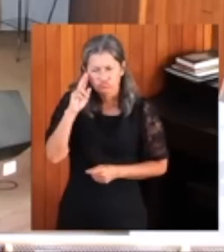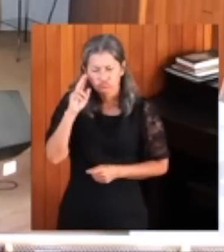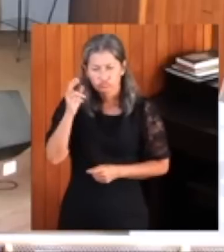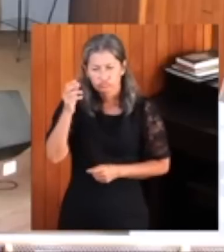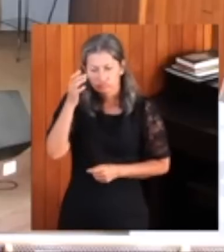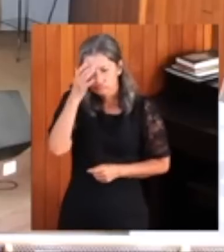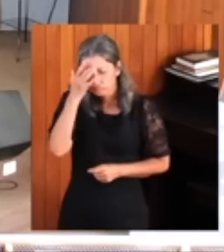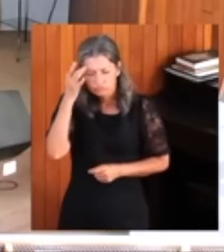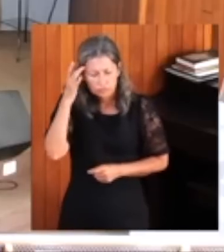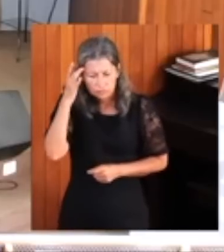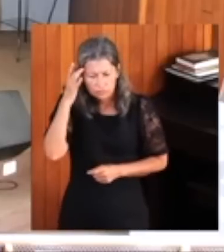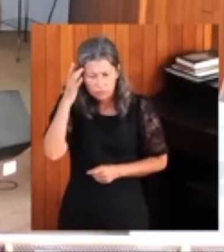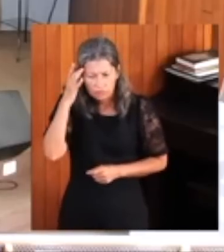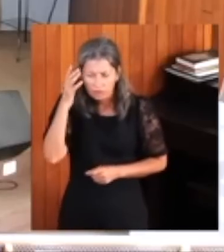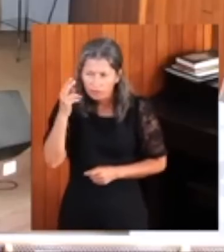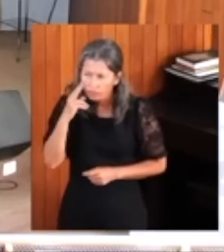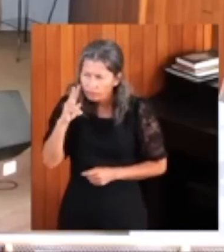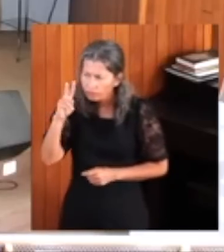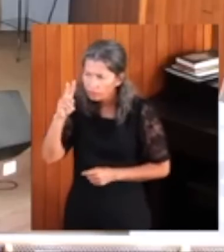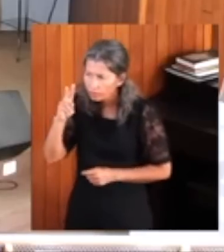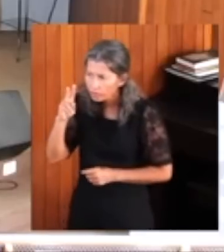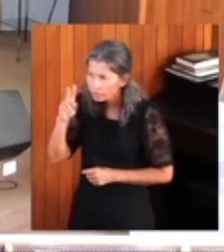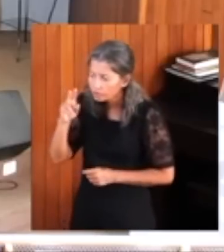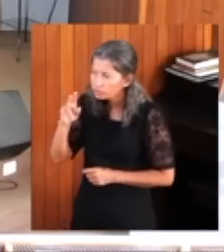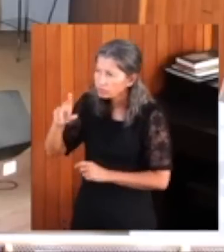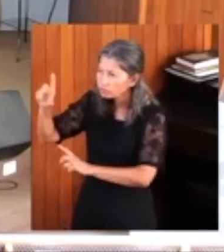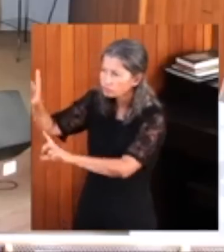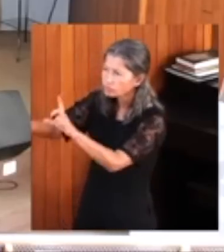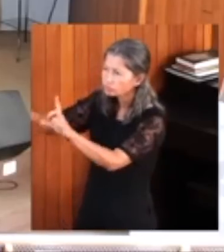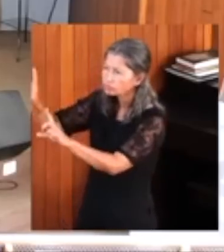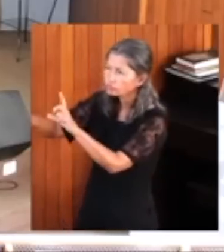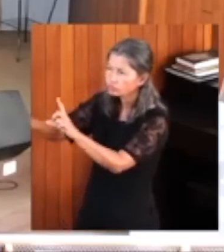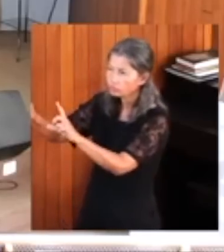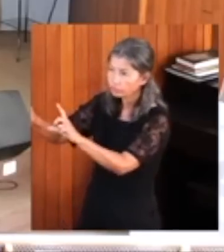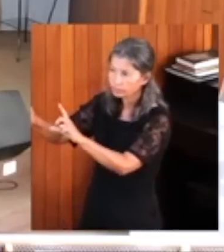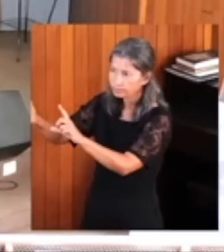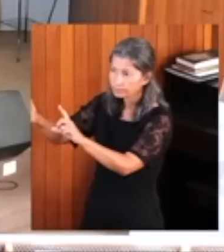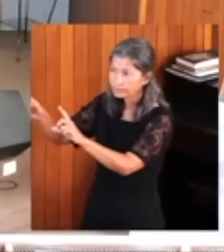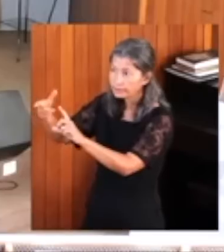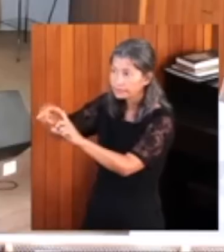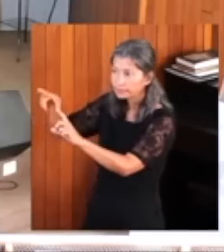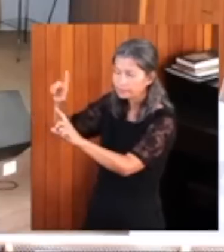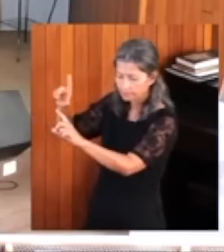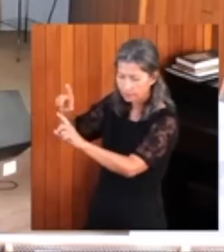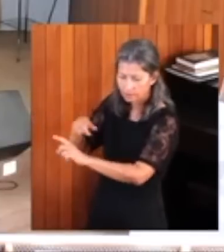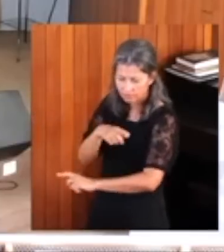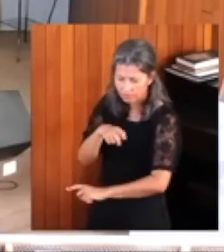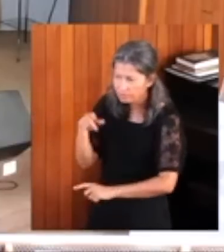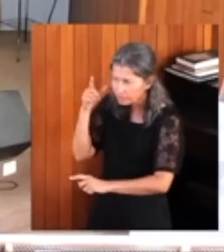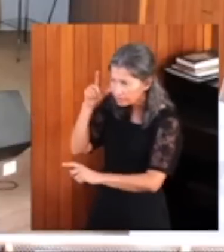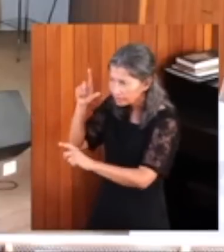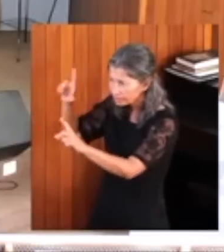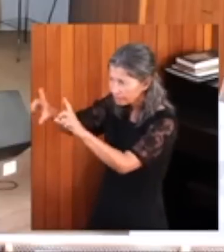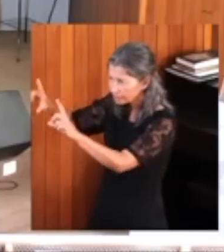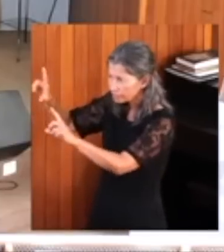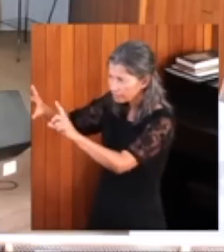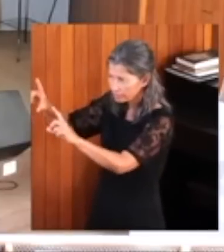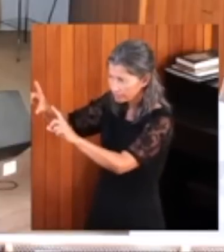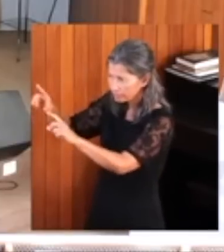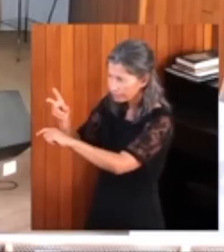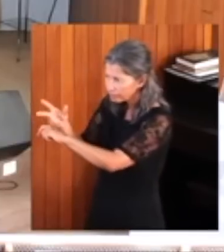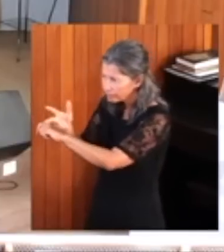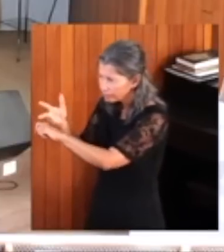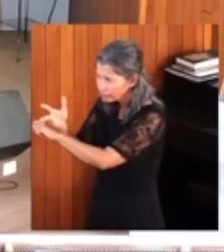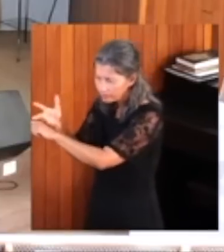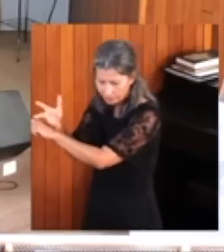filme alguma coisa que seria surpresa, mas ela conta antes. Isso é um spoiler. O Apocalipse é um grande spoiler.